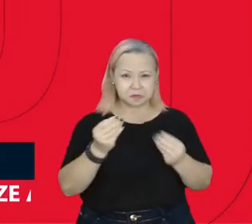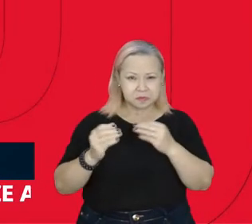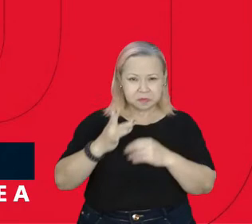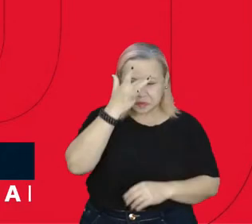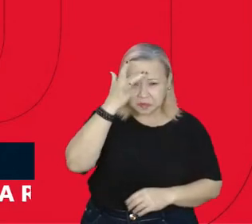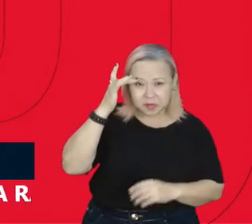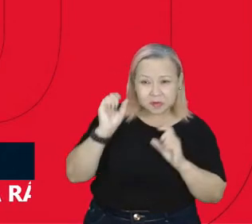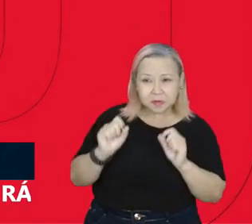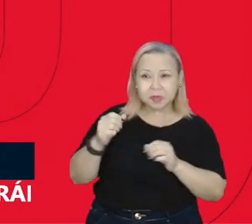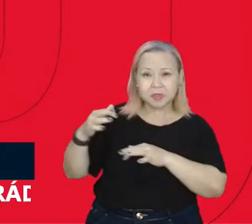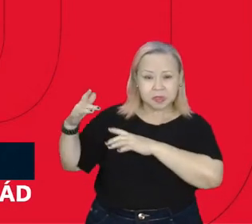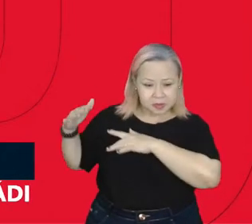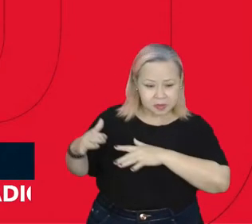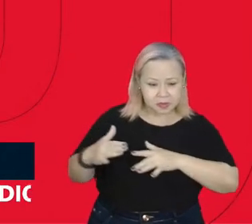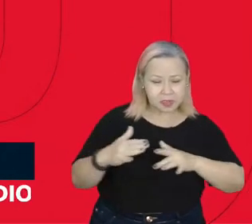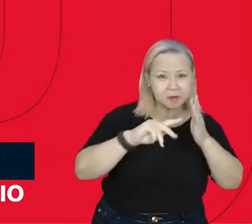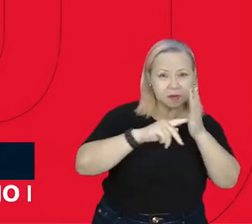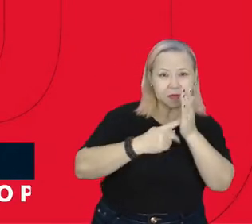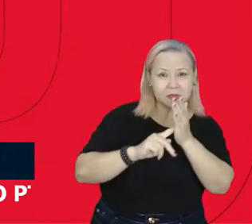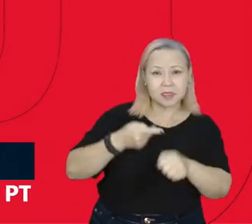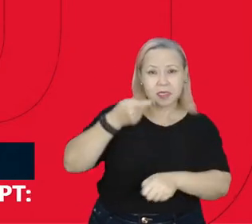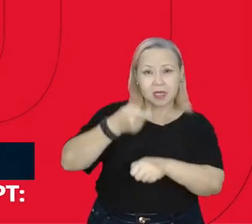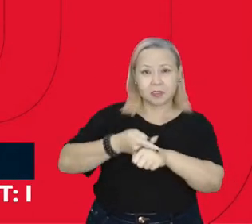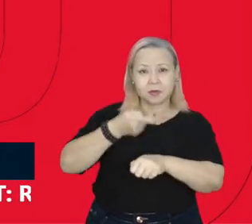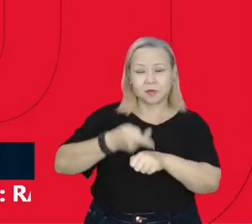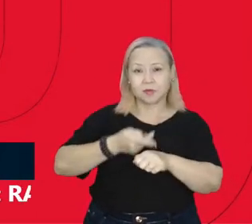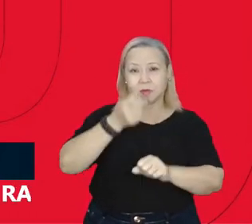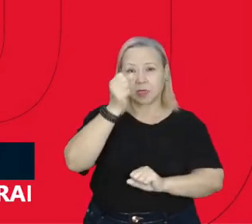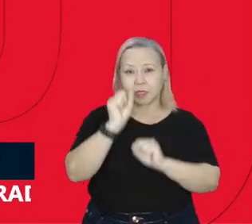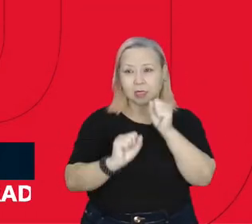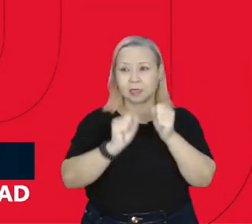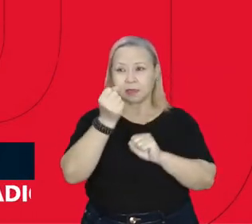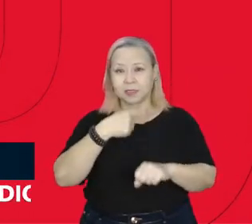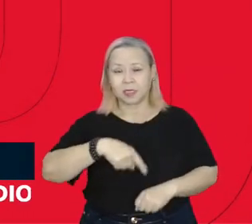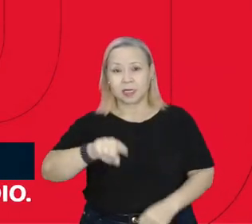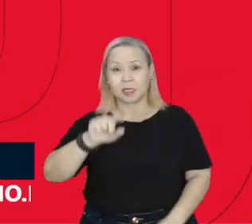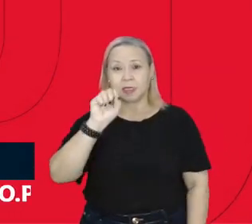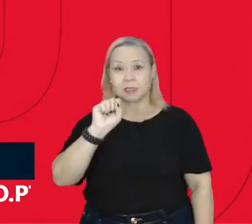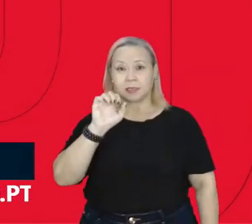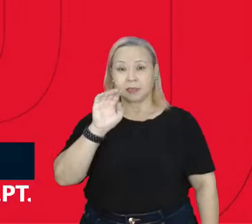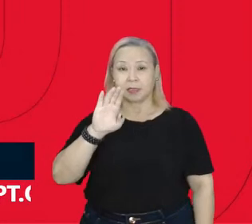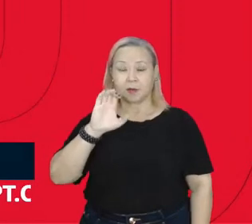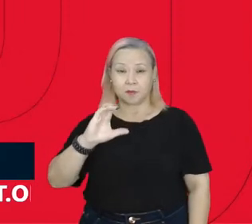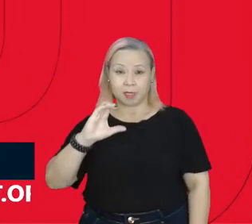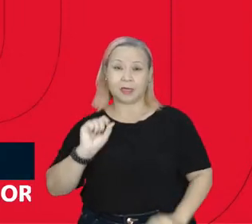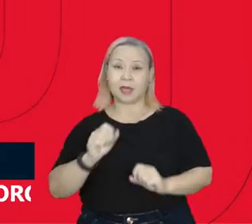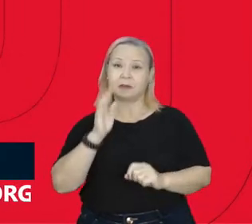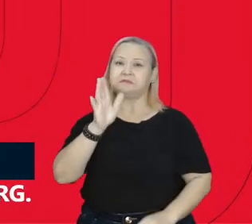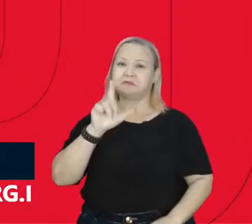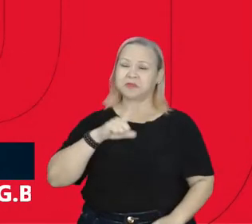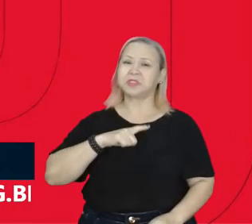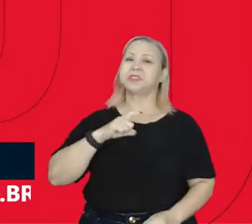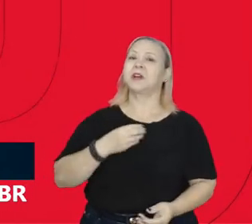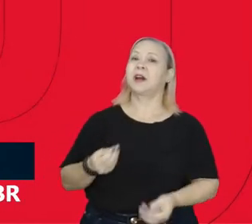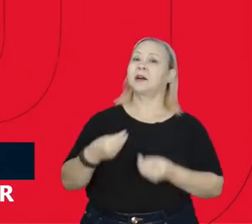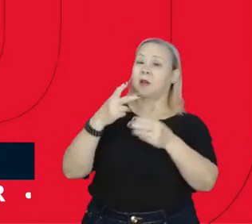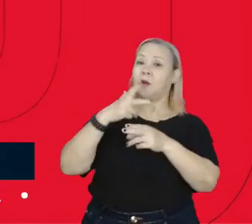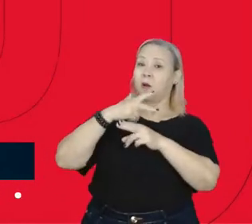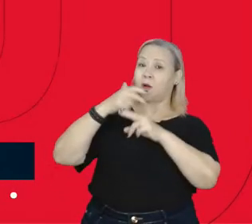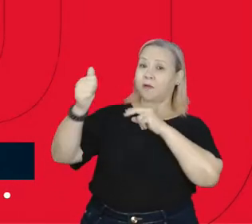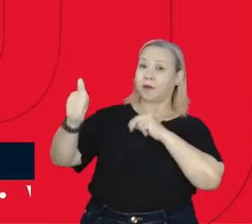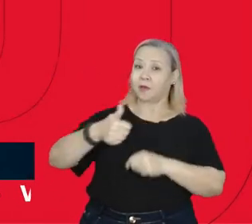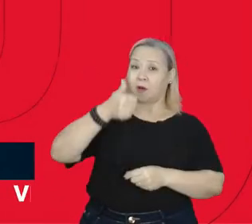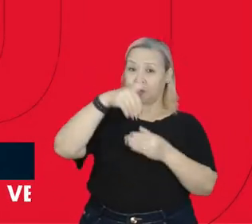Nós saímos do Sindicato dos Metalúrgicos. E São Bernardo já deu a vitória para nós no primeiro turno, vai dar a vitória no segundo